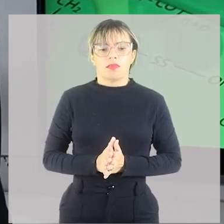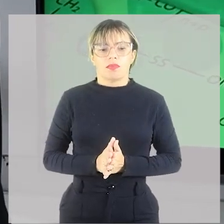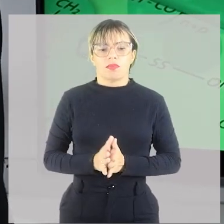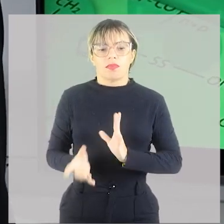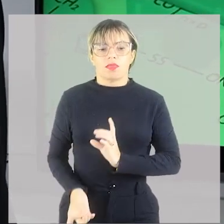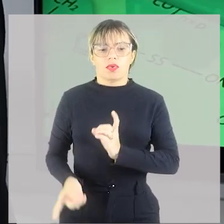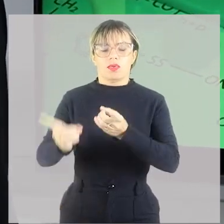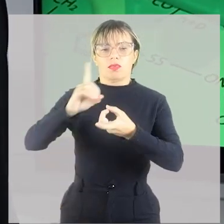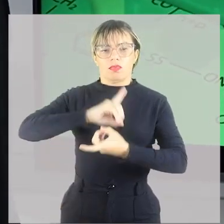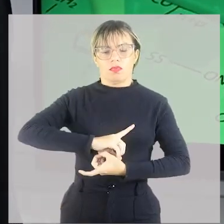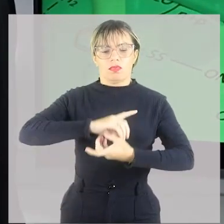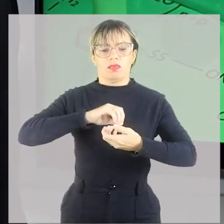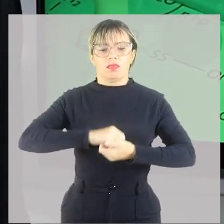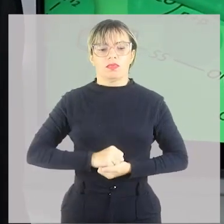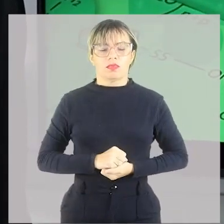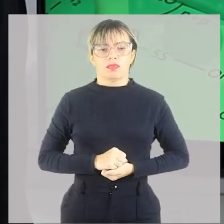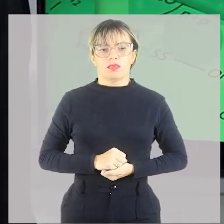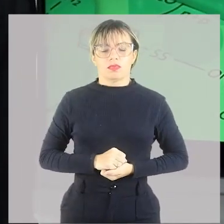a lados opostos.